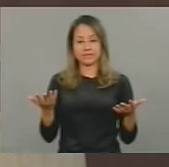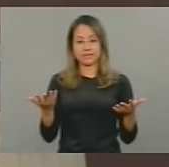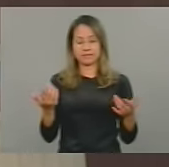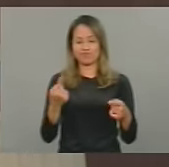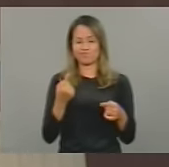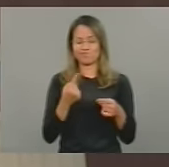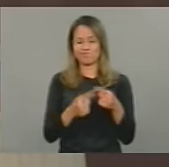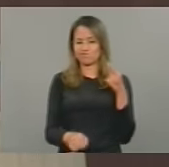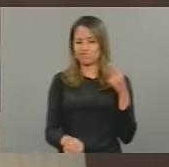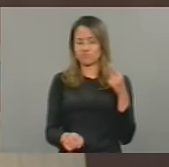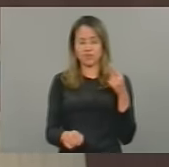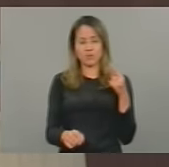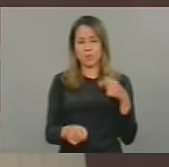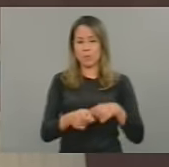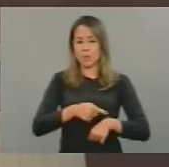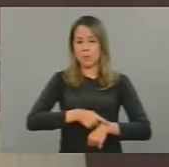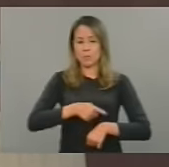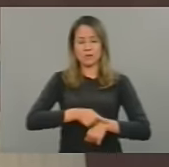despropositada,